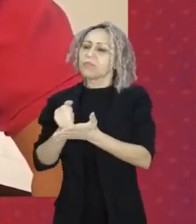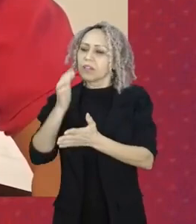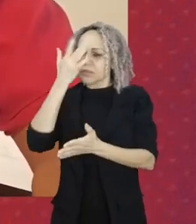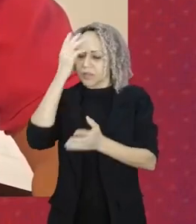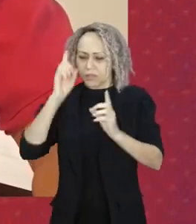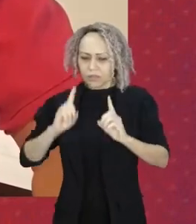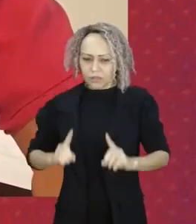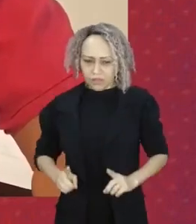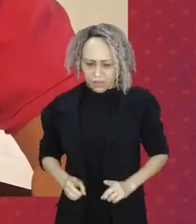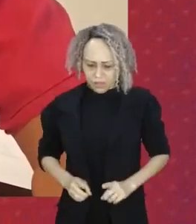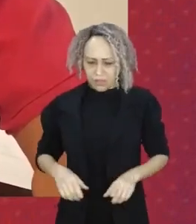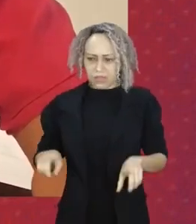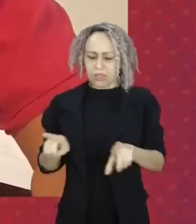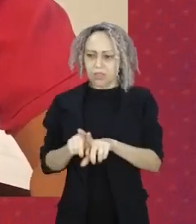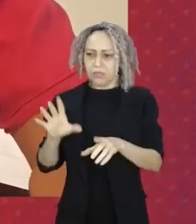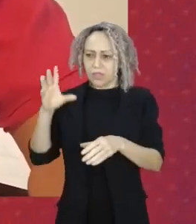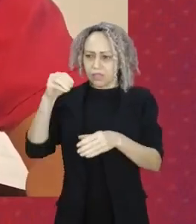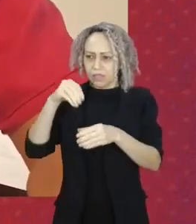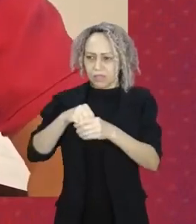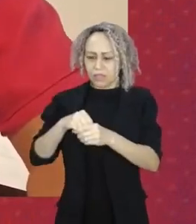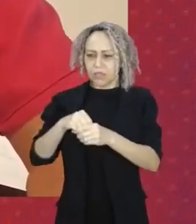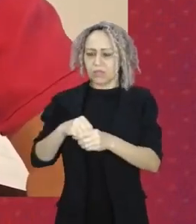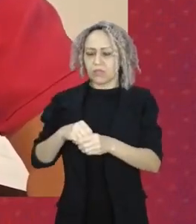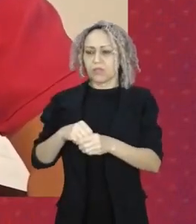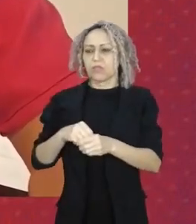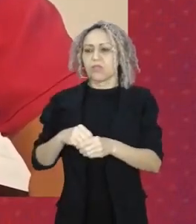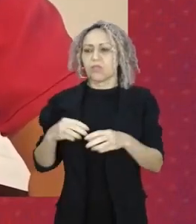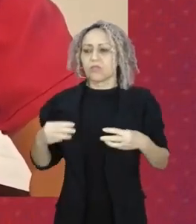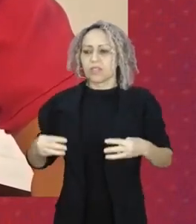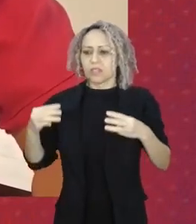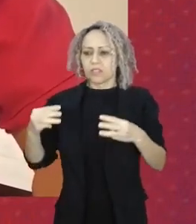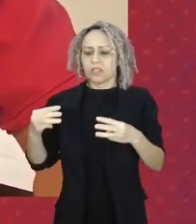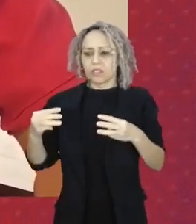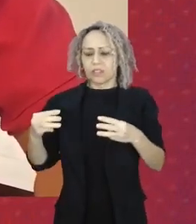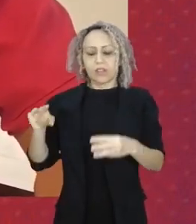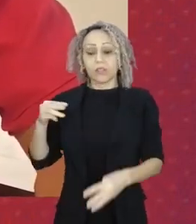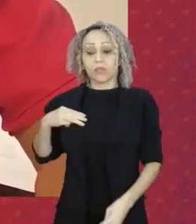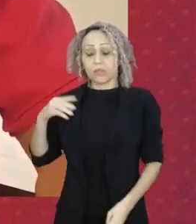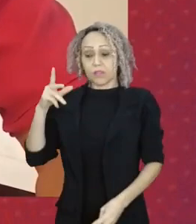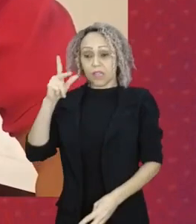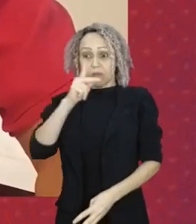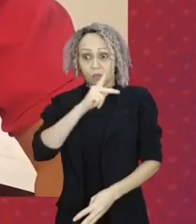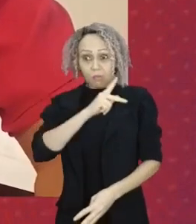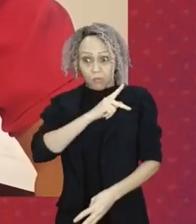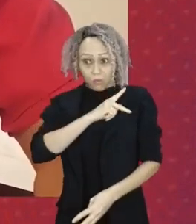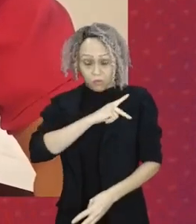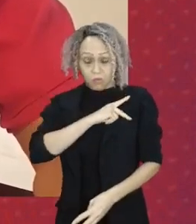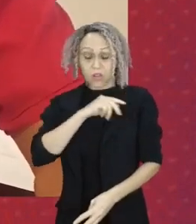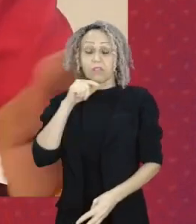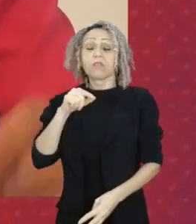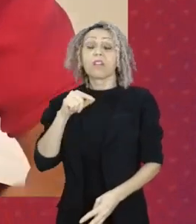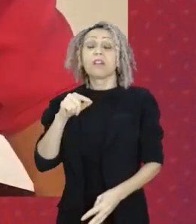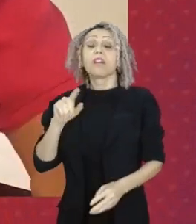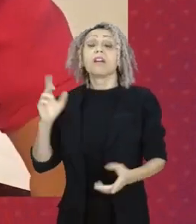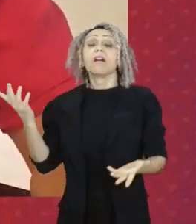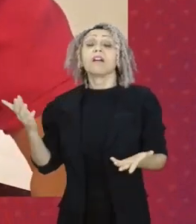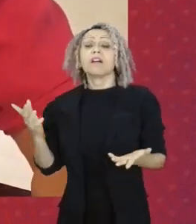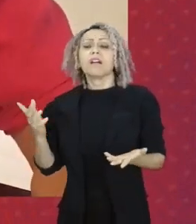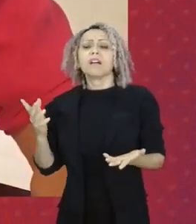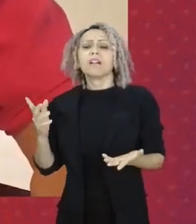no Ministério Público, define crimes e dá outras providências. E ela